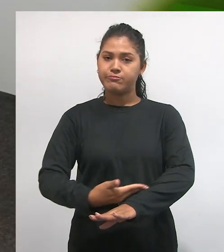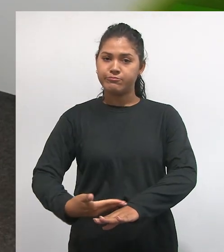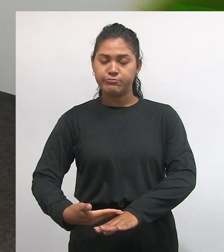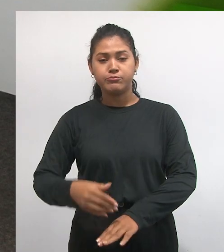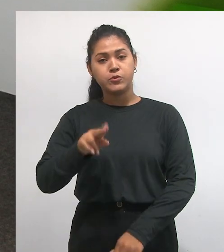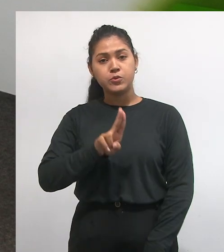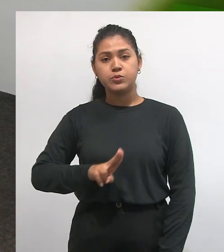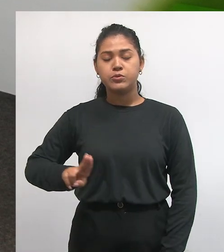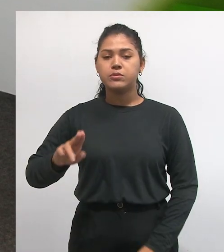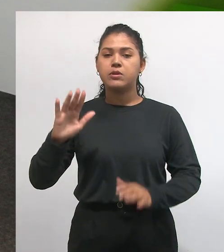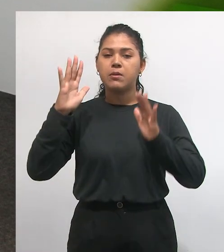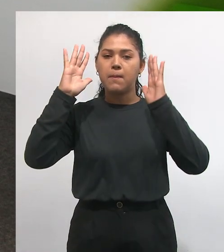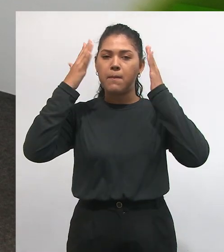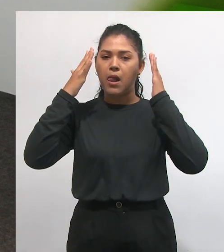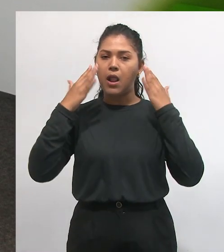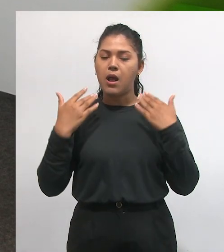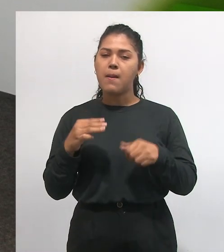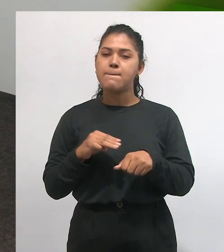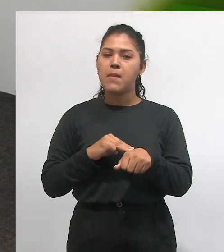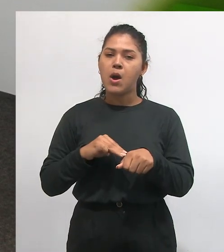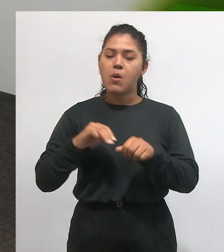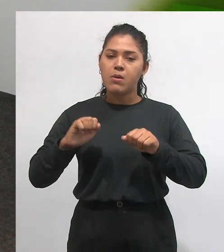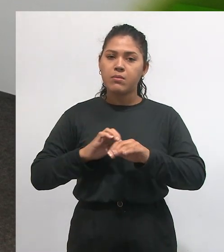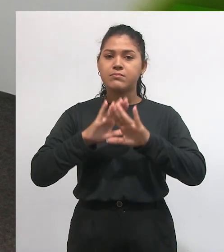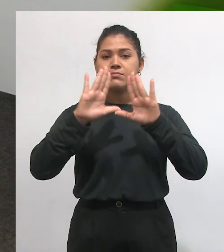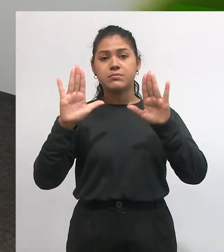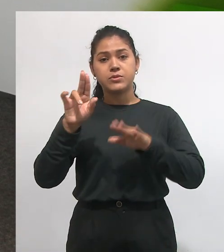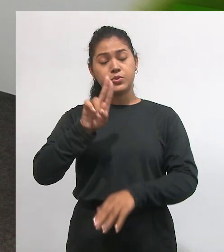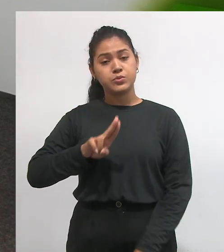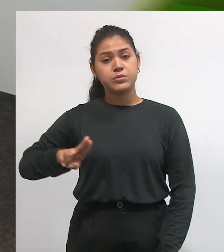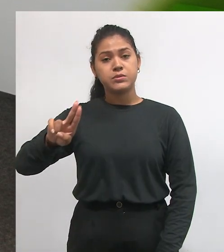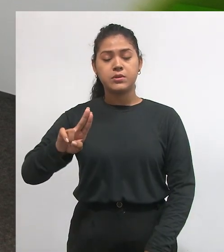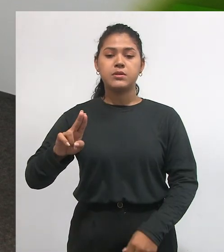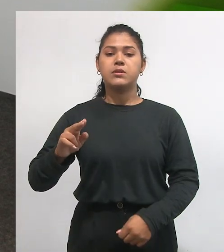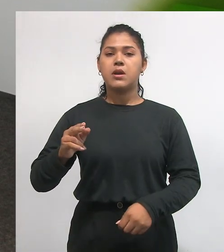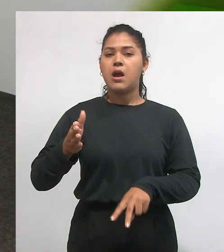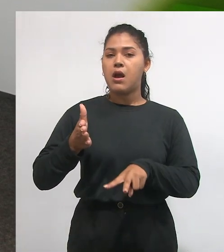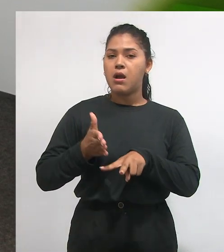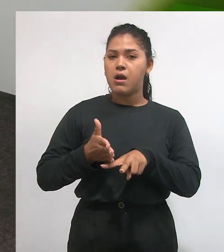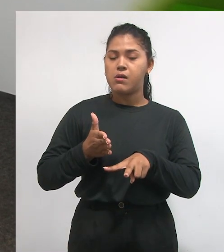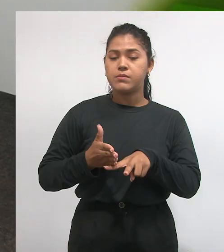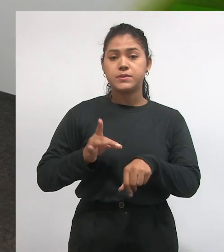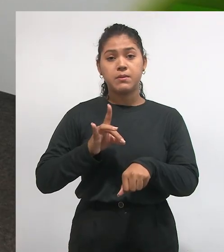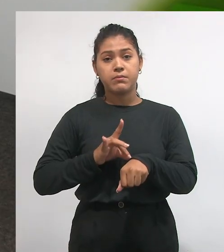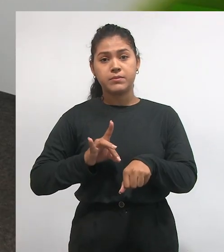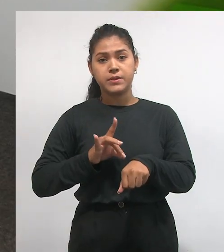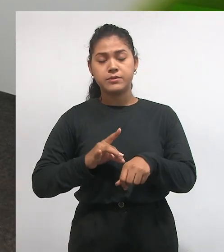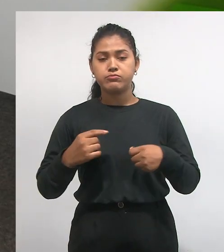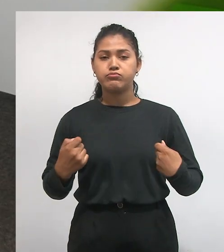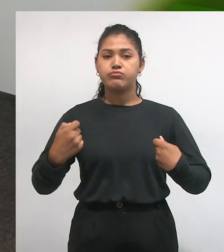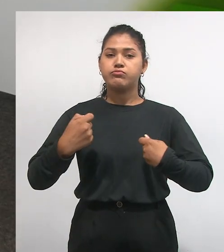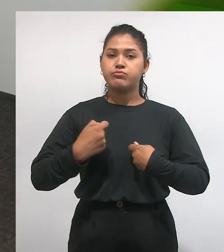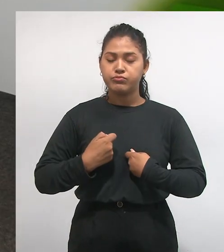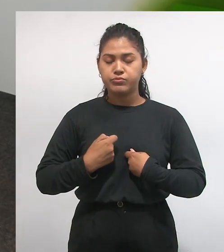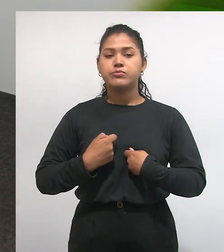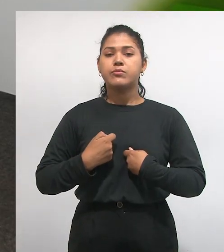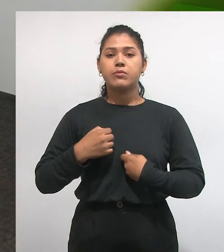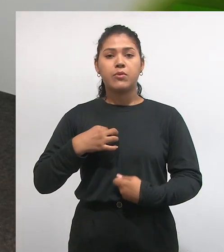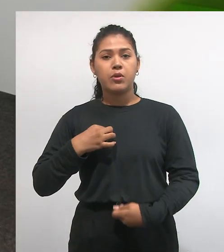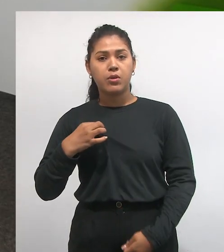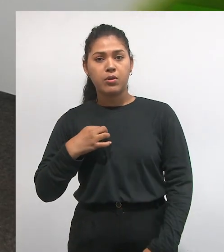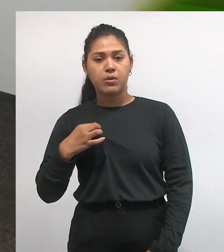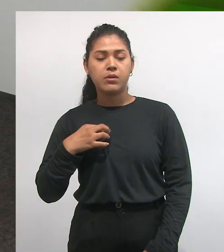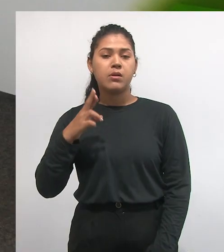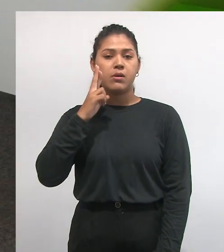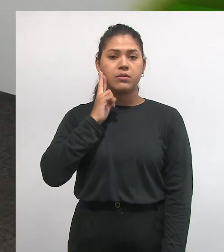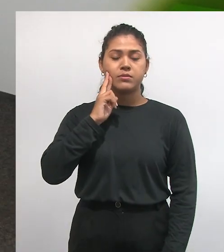branca, estou com os cabelos castanhos claros, estou trajando uma calça preta com uma camisa rosa